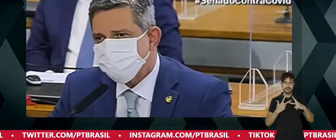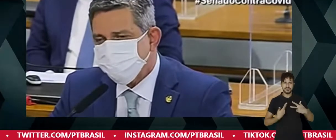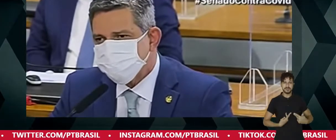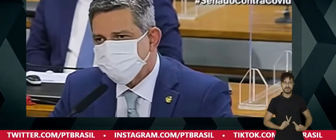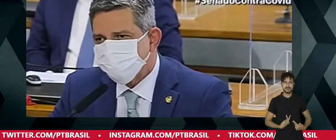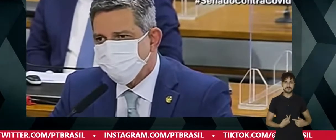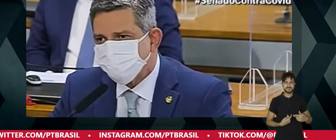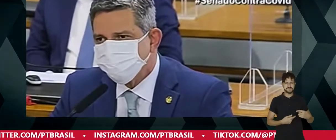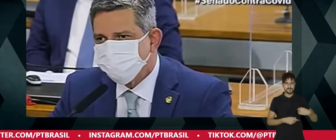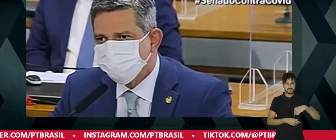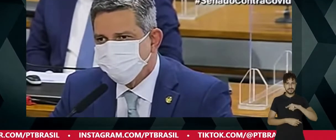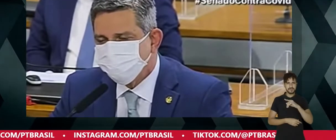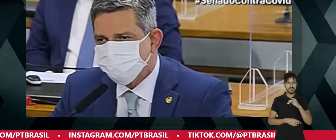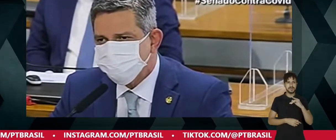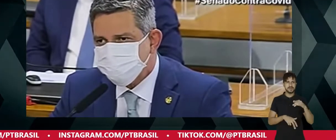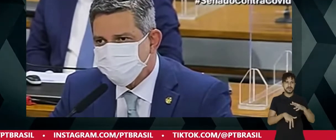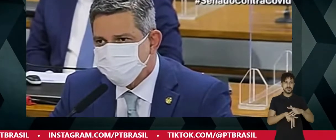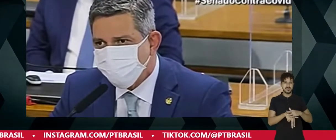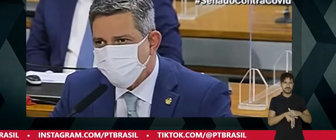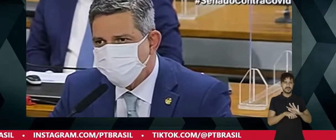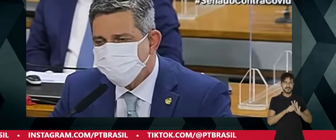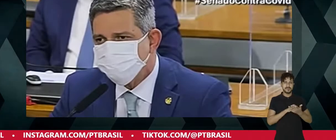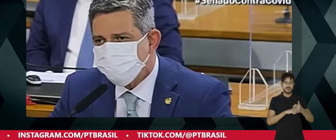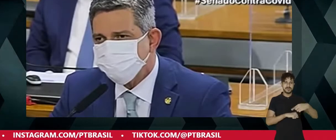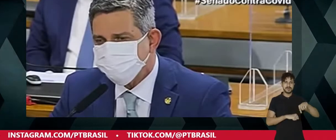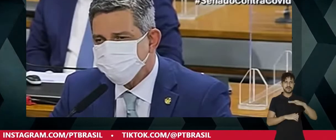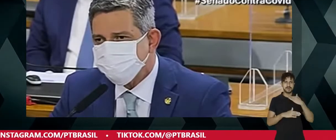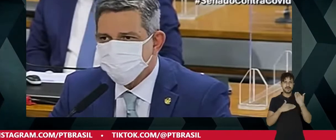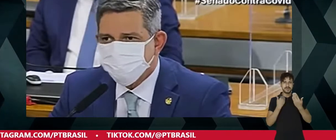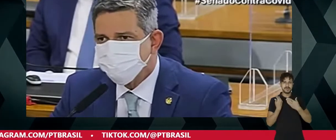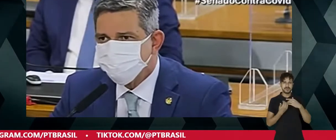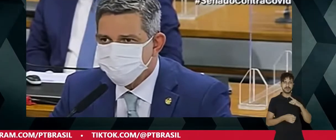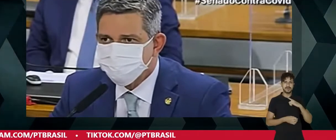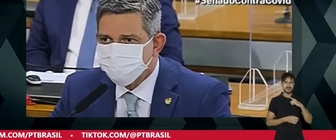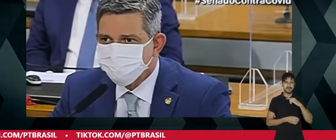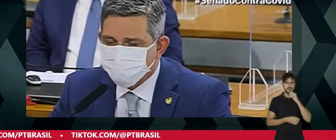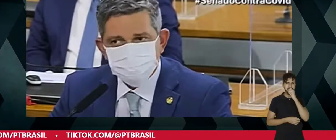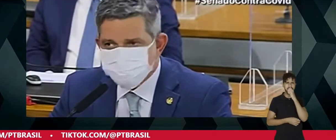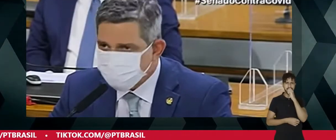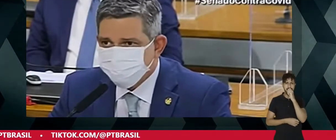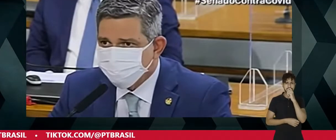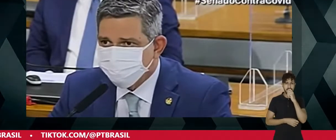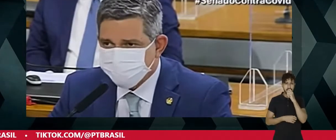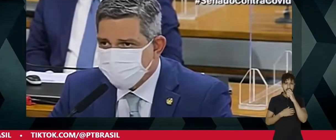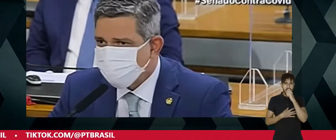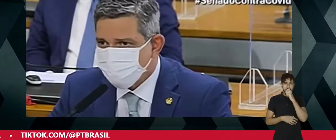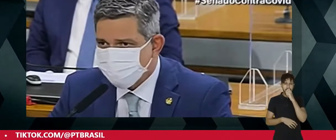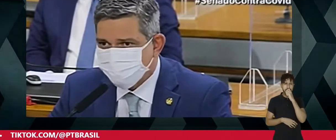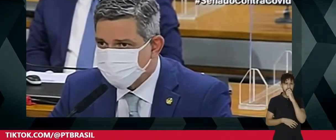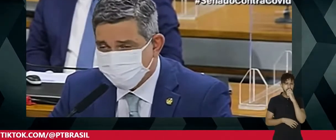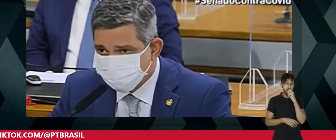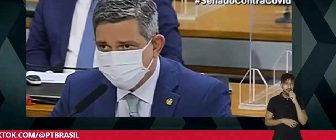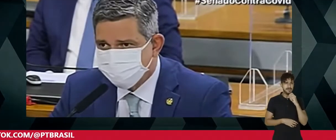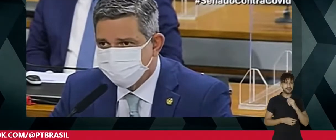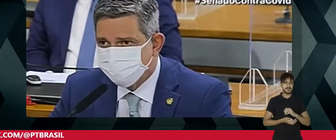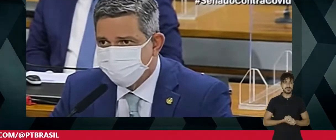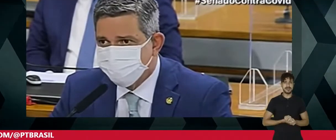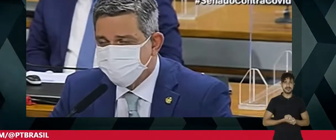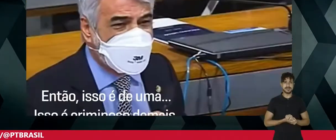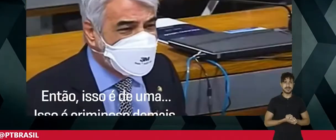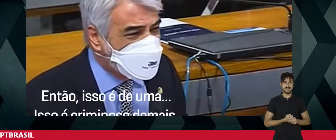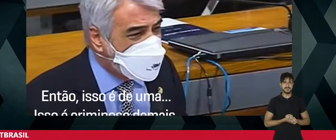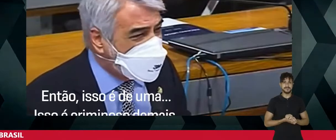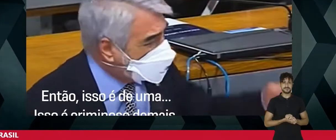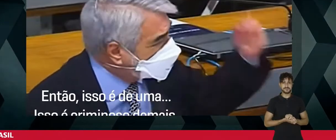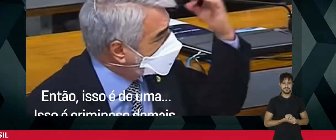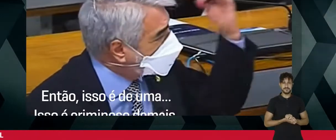estão entrada em paciente com covinha de e os pacientes morrem e tem atestado de óbitos que não são não tem como causa morta com